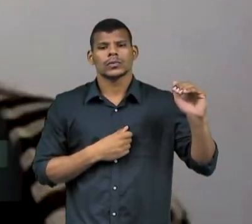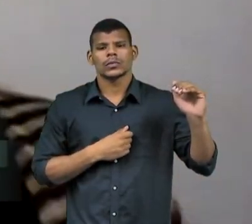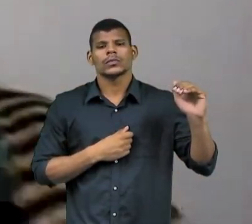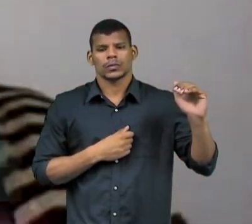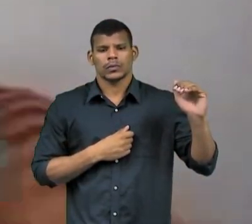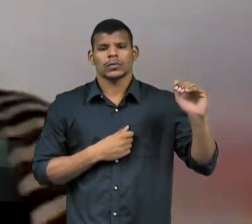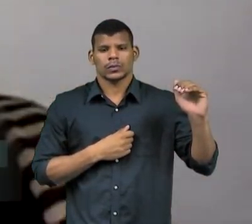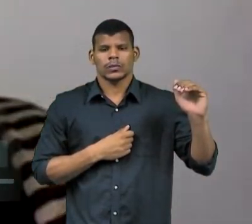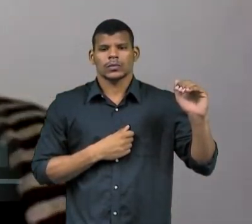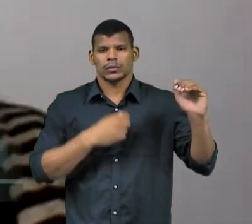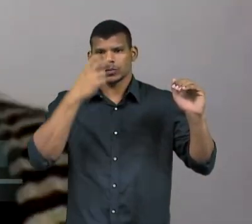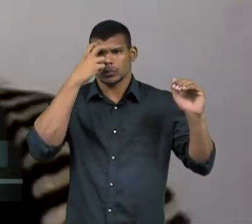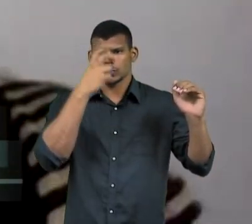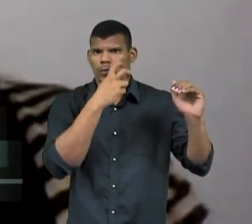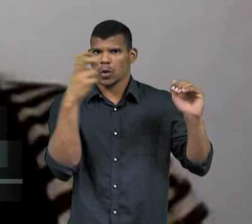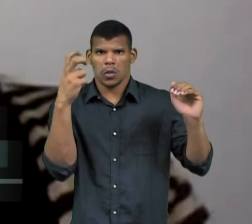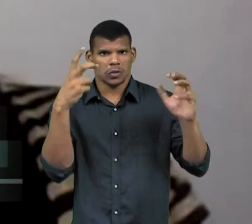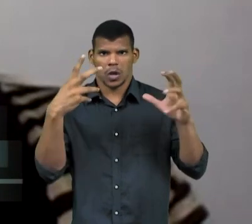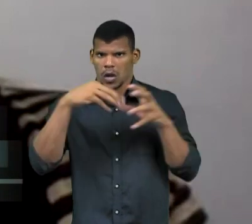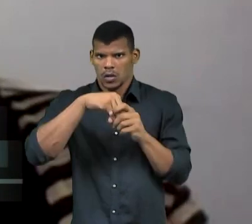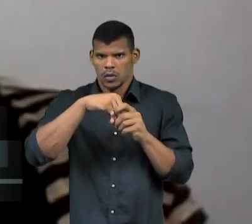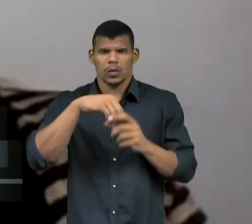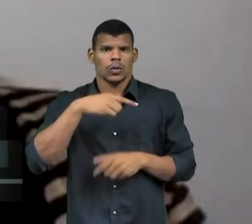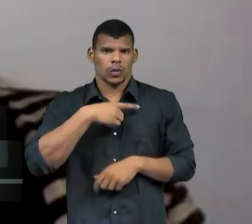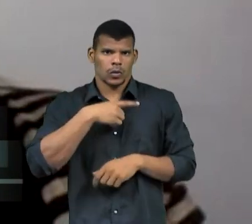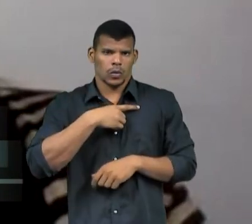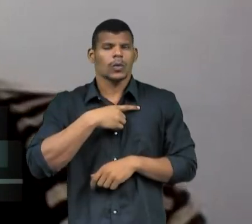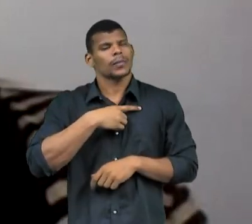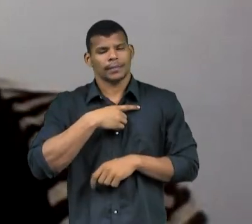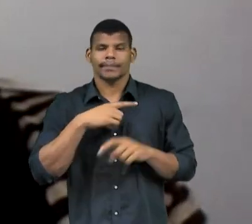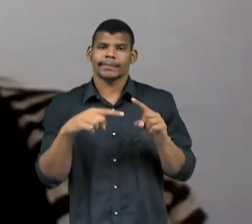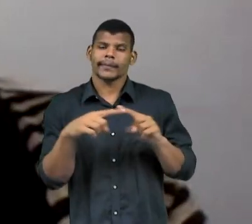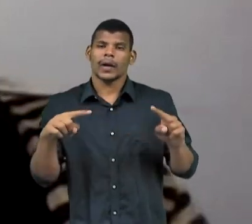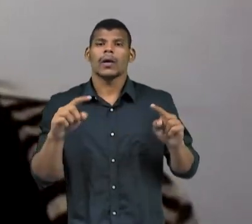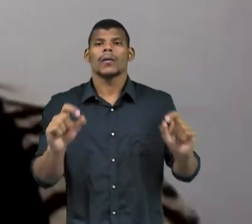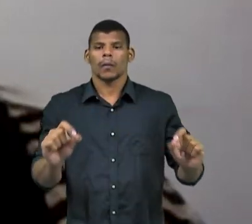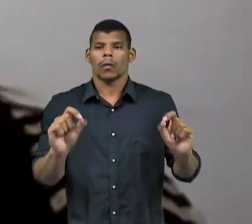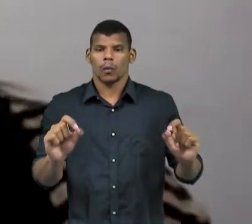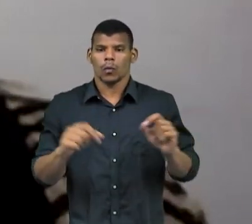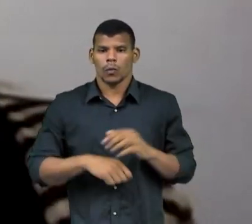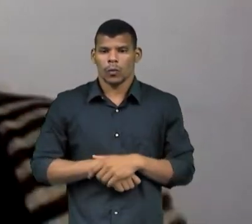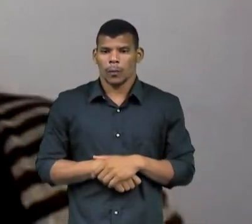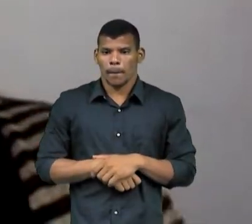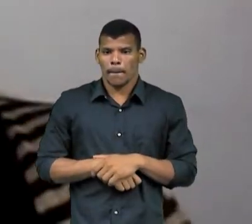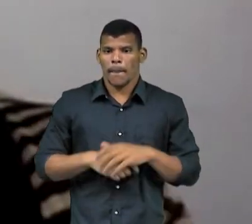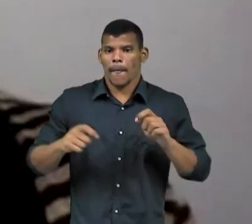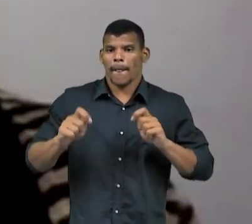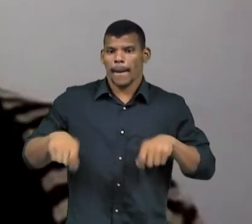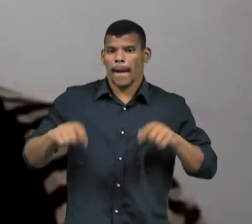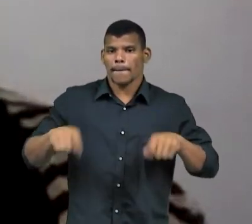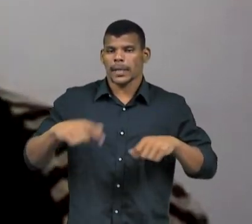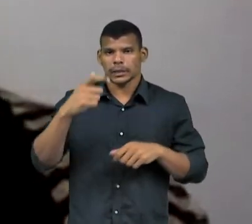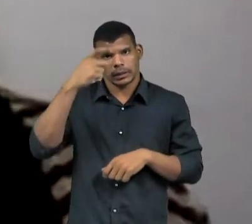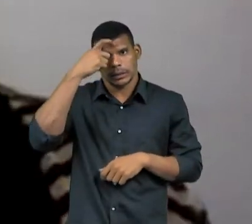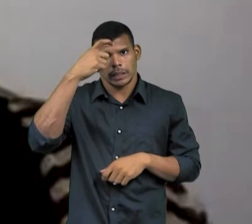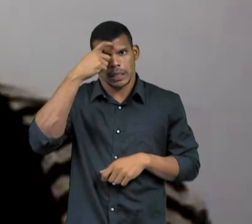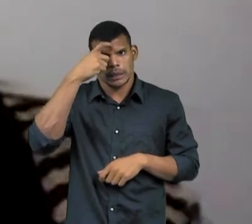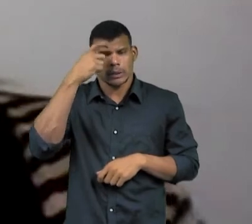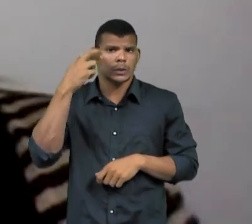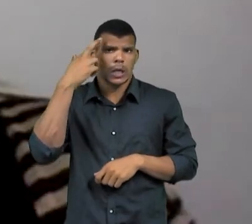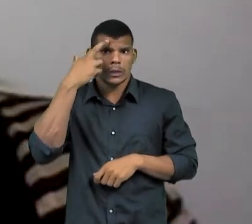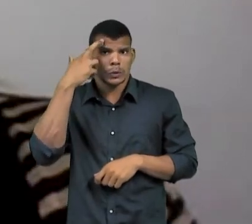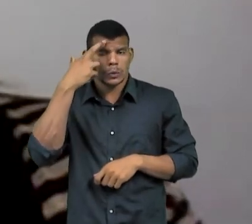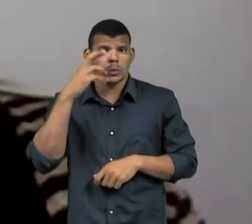de inteligência de cada um, mas ele com certeza eleva também a capacidade de raciocínio, a rapidez